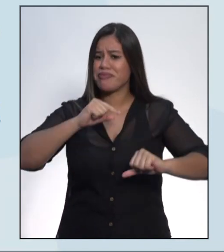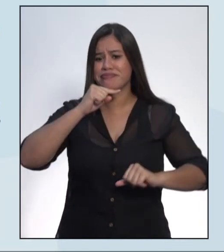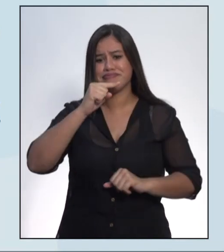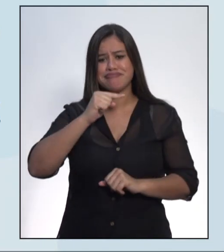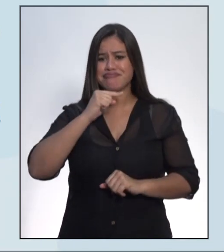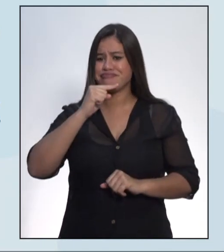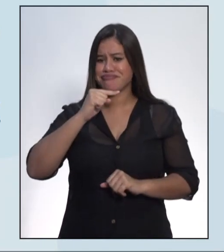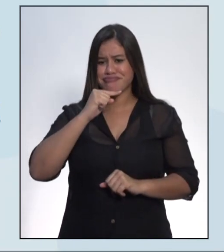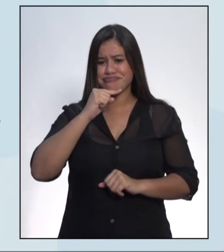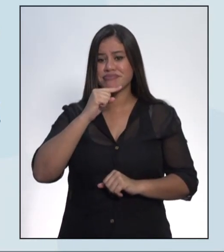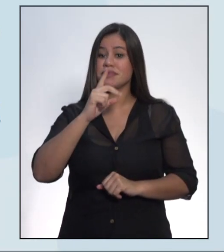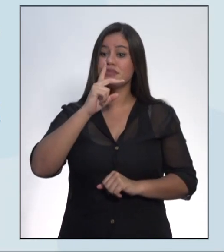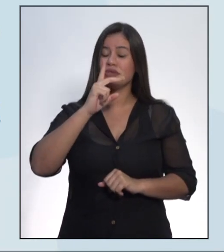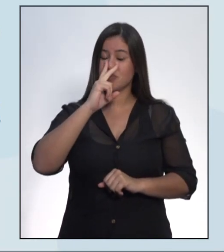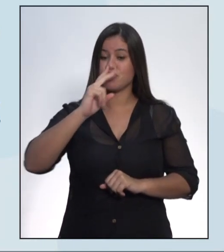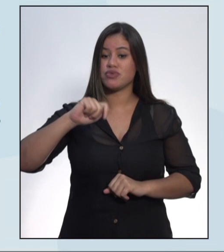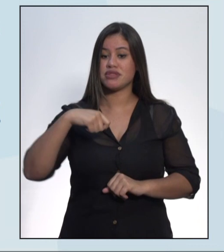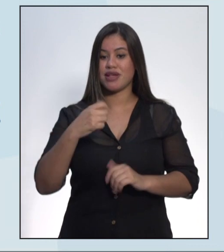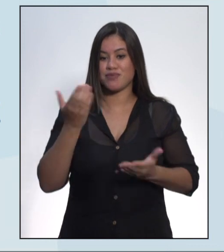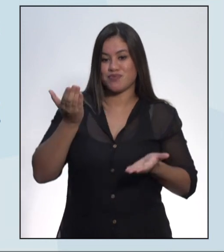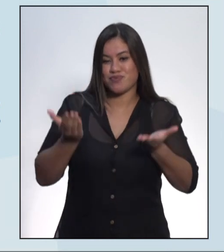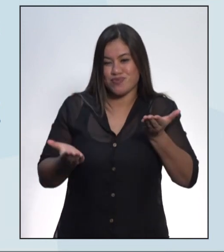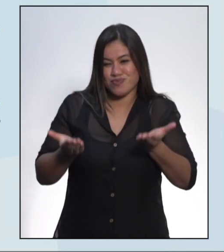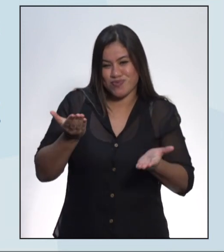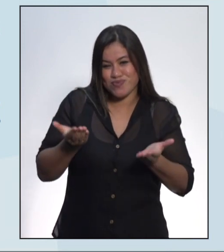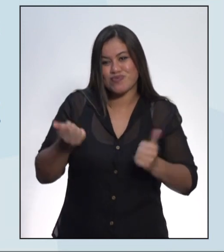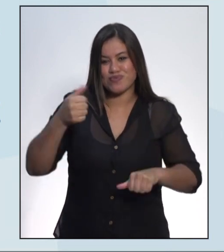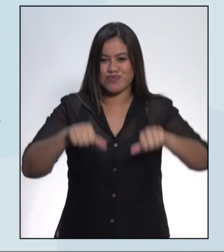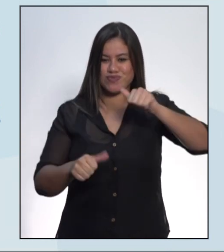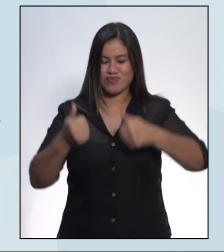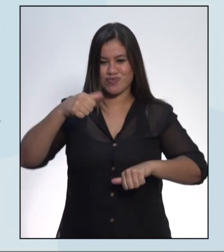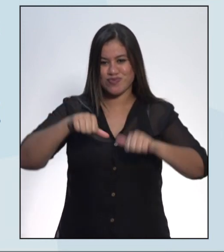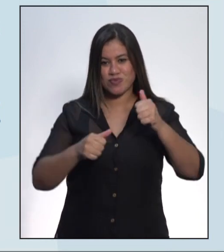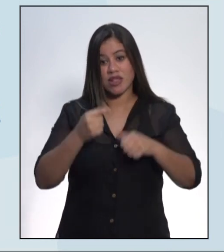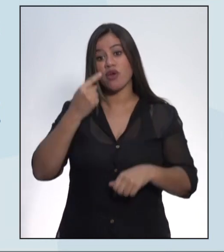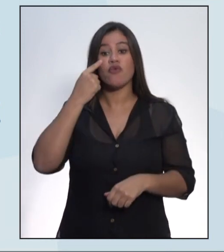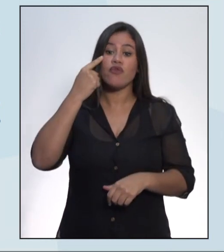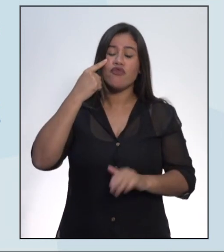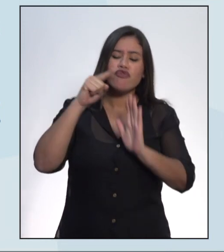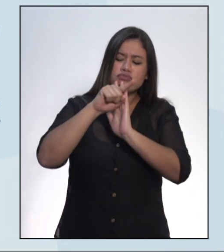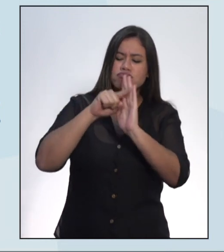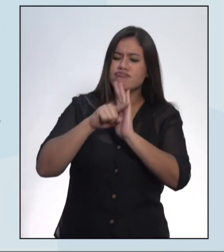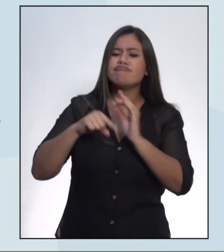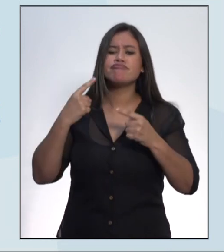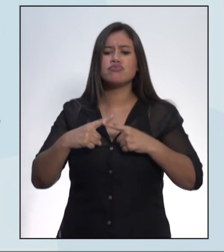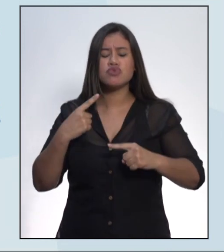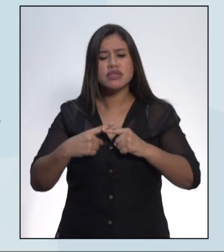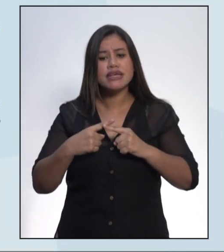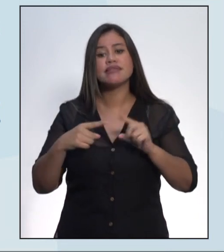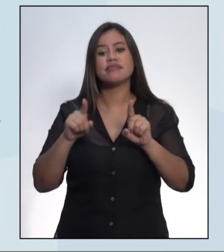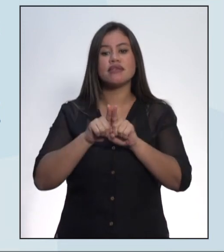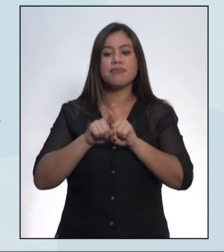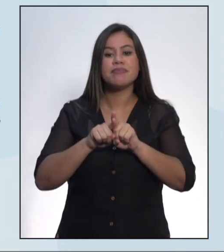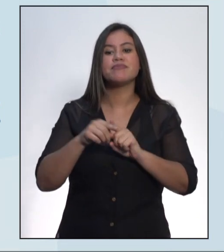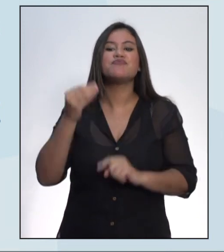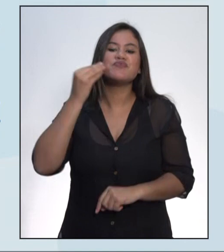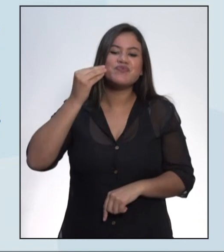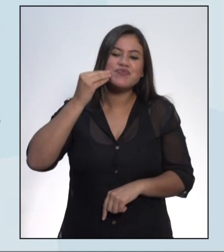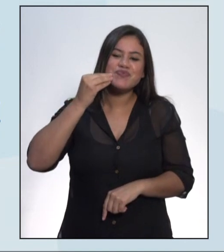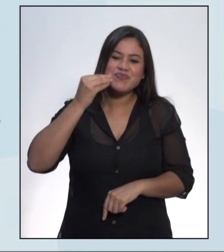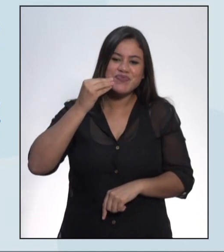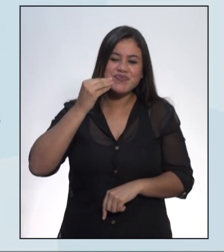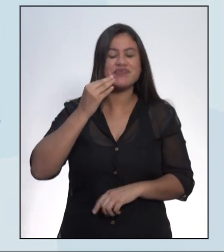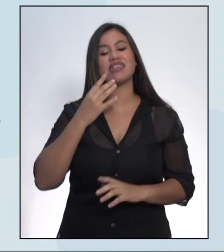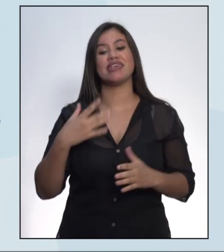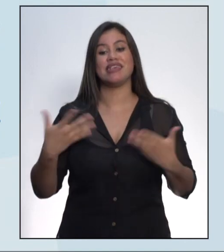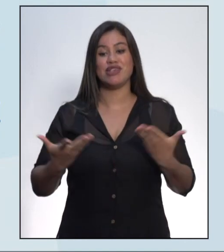estado de equilíbrio químico. Nós vamos investigar causas, elaborar testes para resolver problemas. E a ideia aqui é